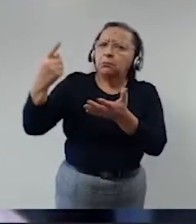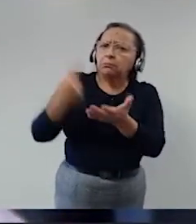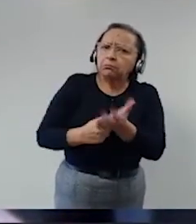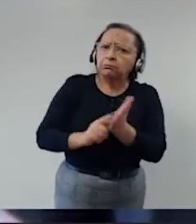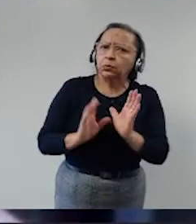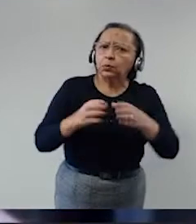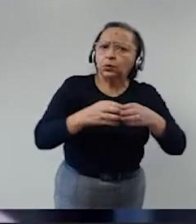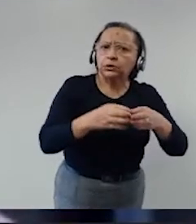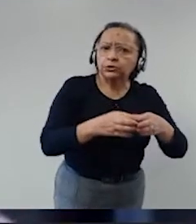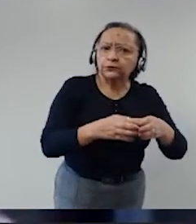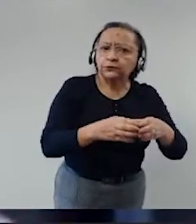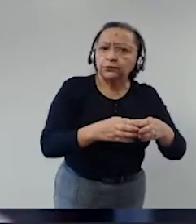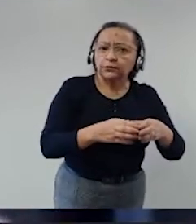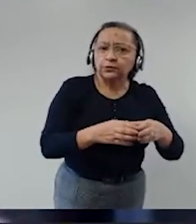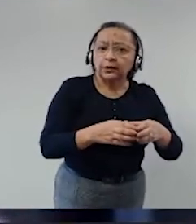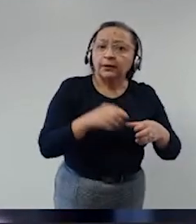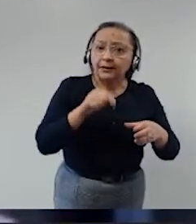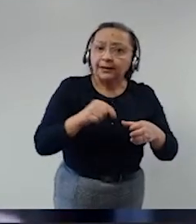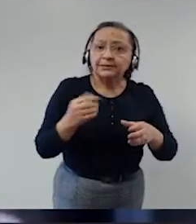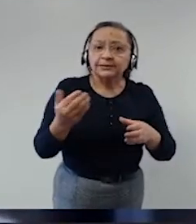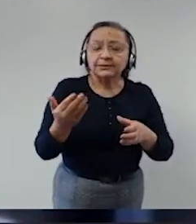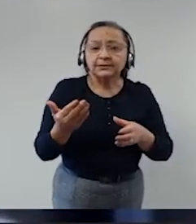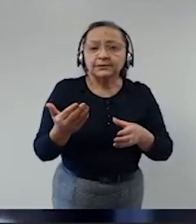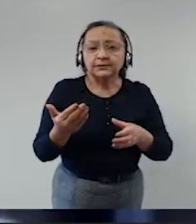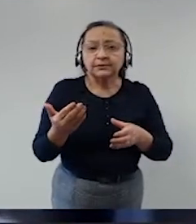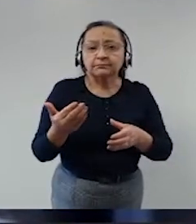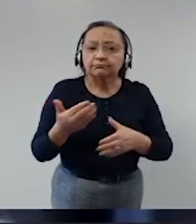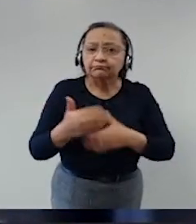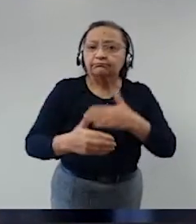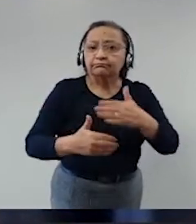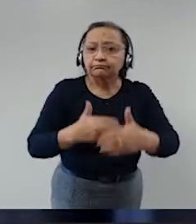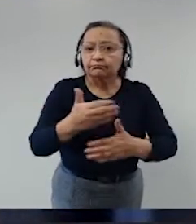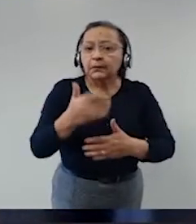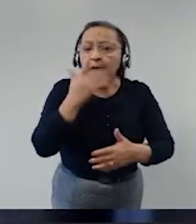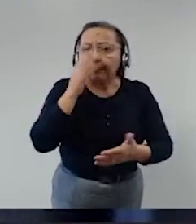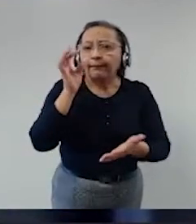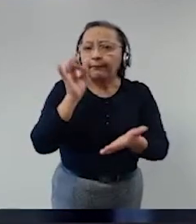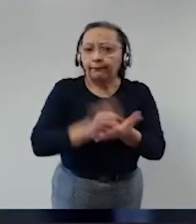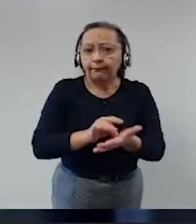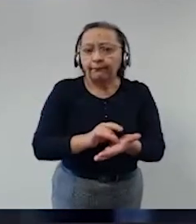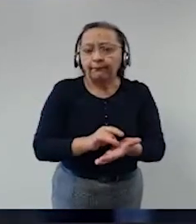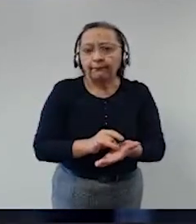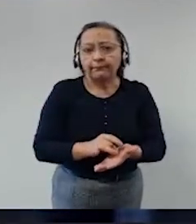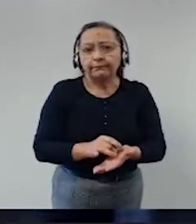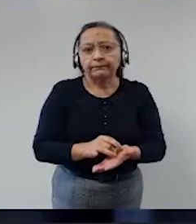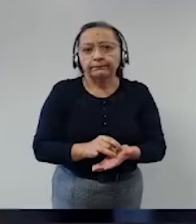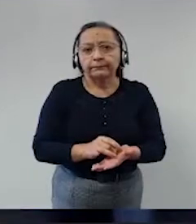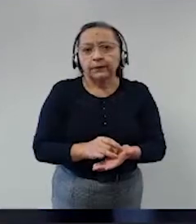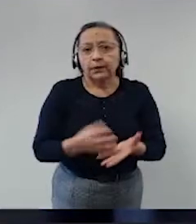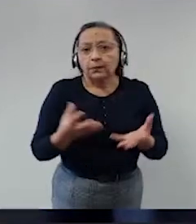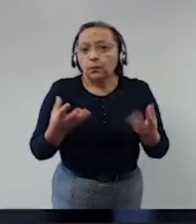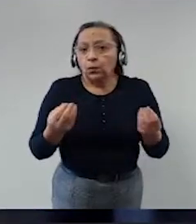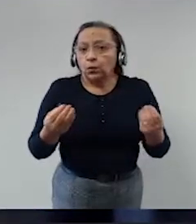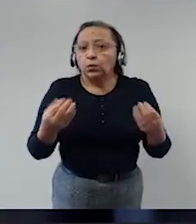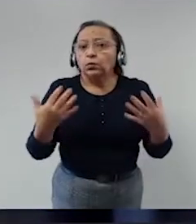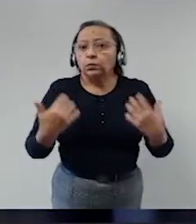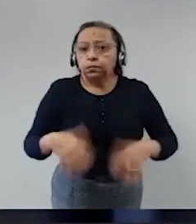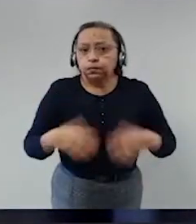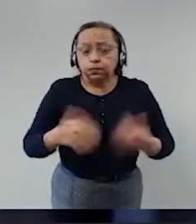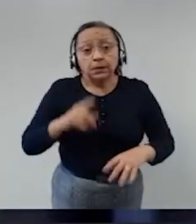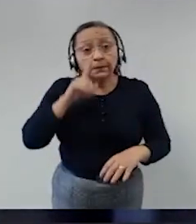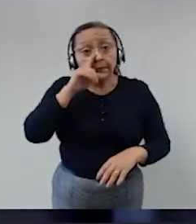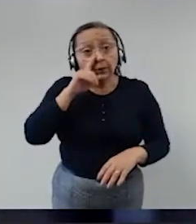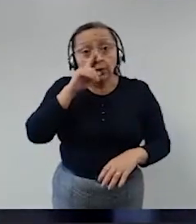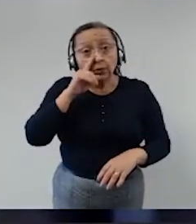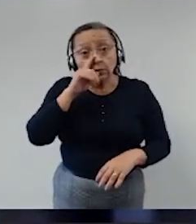coletivo, neste processo, ele é realmente muito perigoso para a